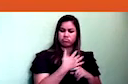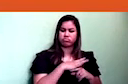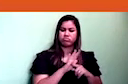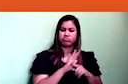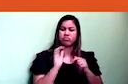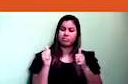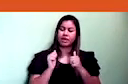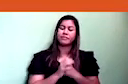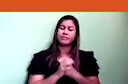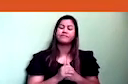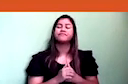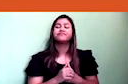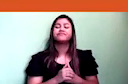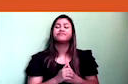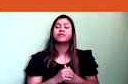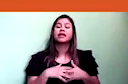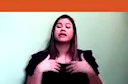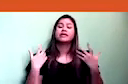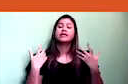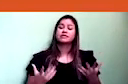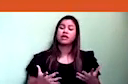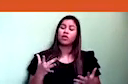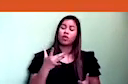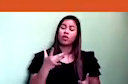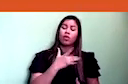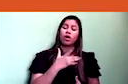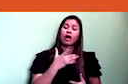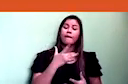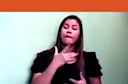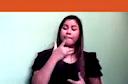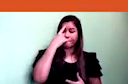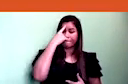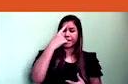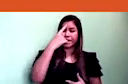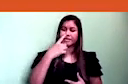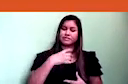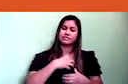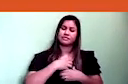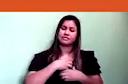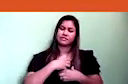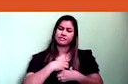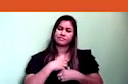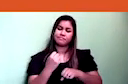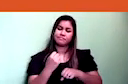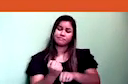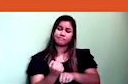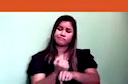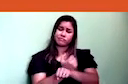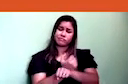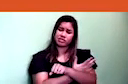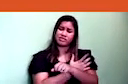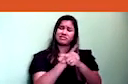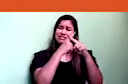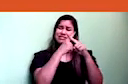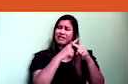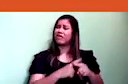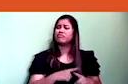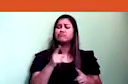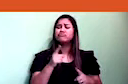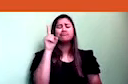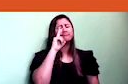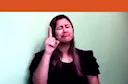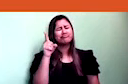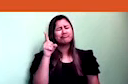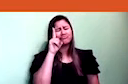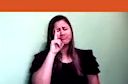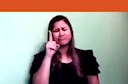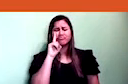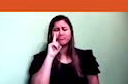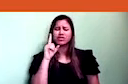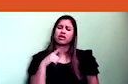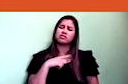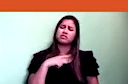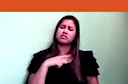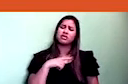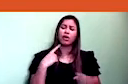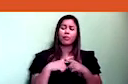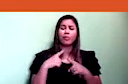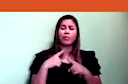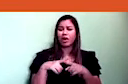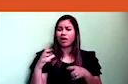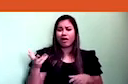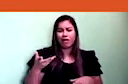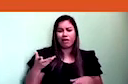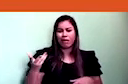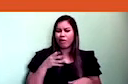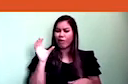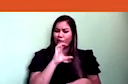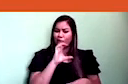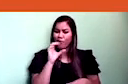saúde emocional é desafiada constantemente, né? Tendo em vista aí o nosso dia a dia, na correria do dia a dia. Hoje em